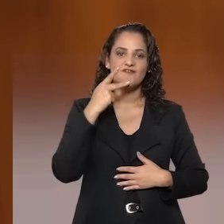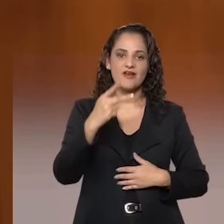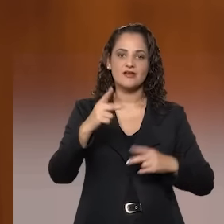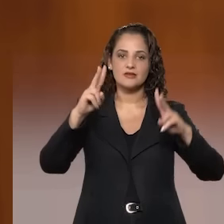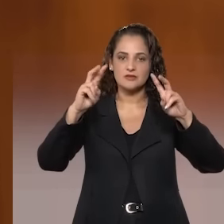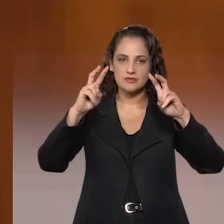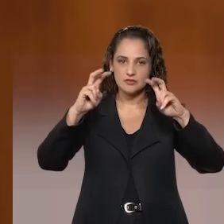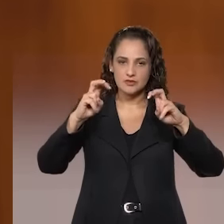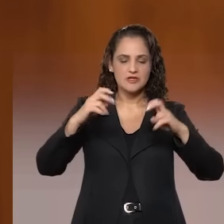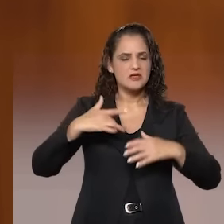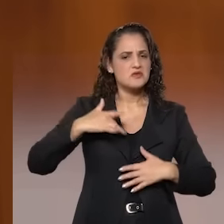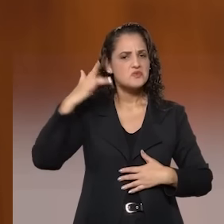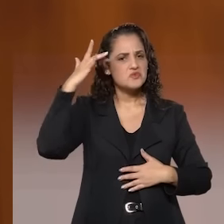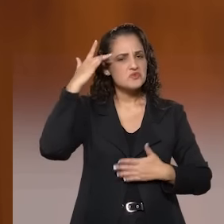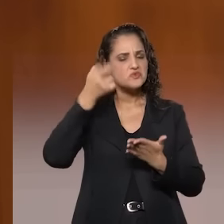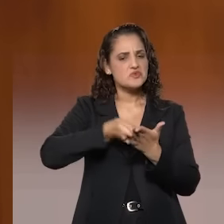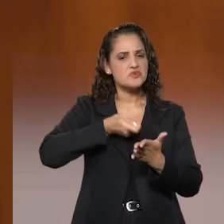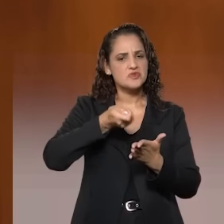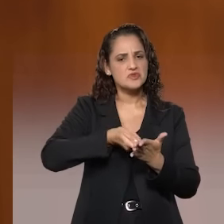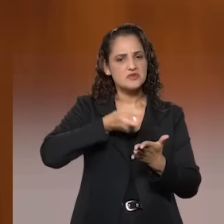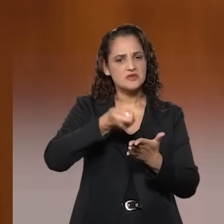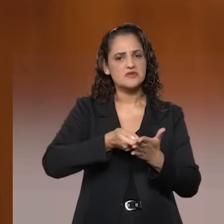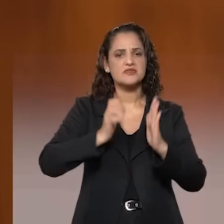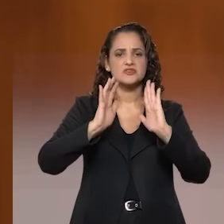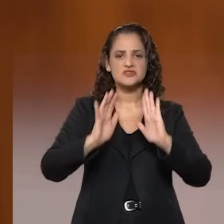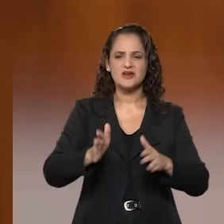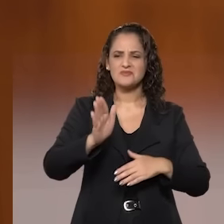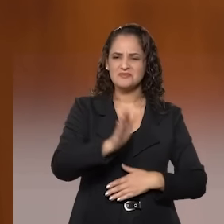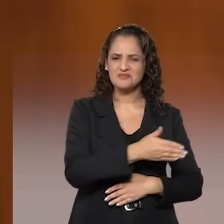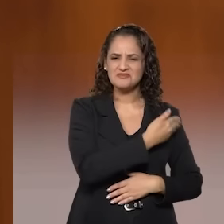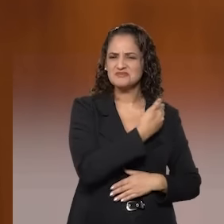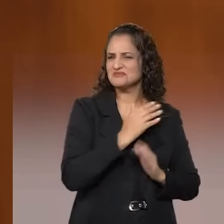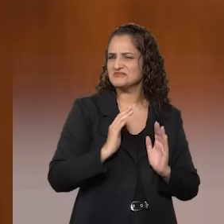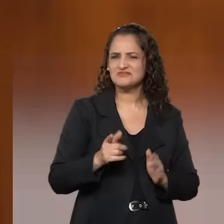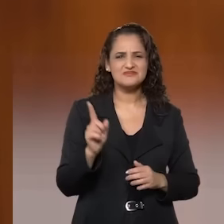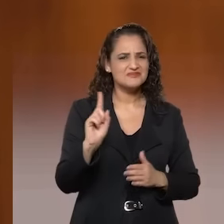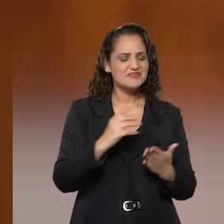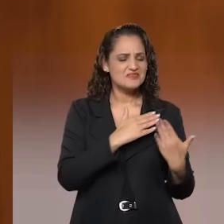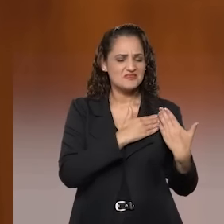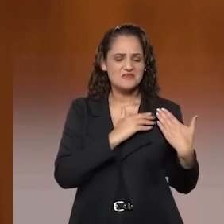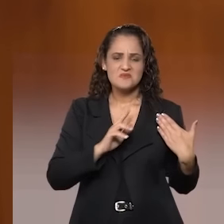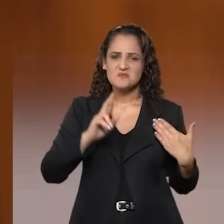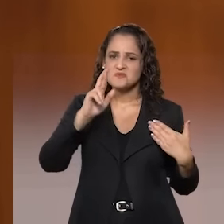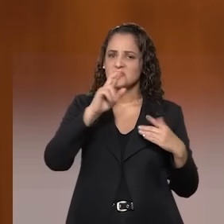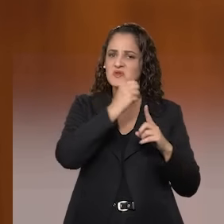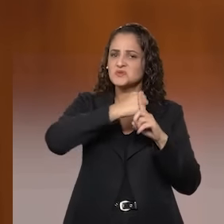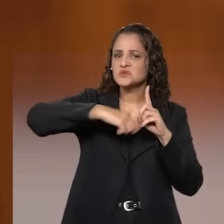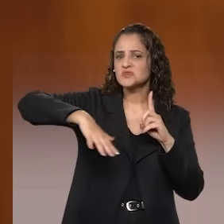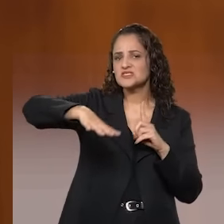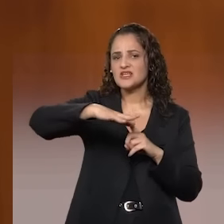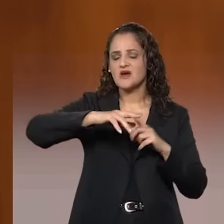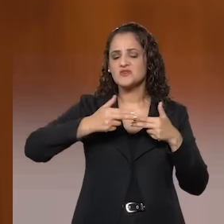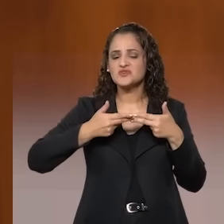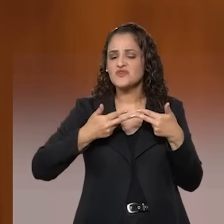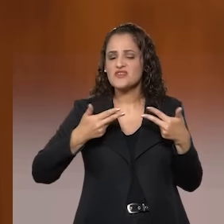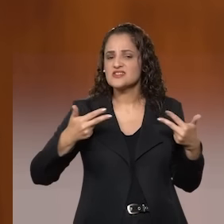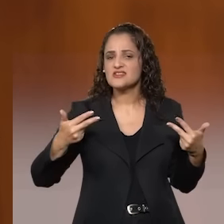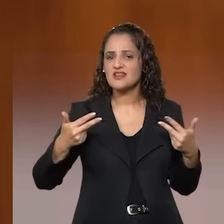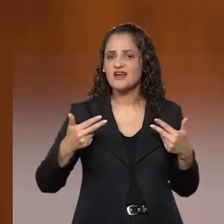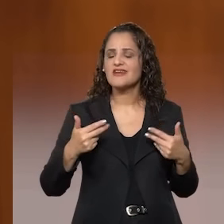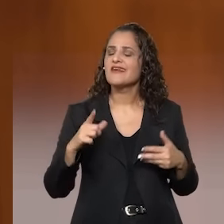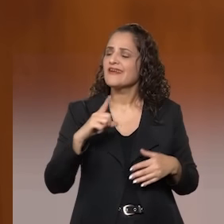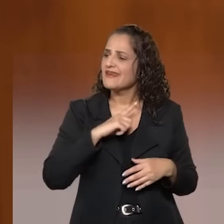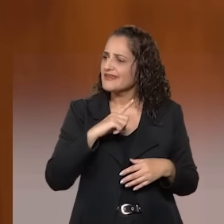questões que eu achava que deveriam ser já ultrapassadas como responsabilidade social diversidade e